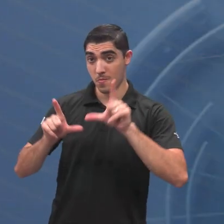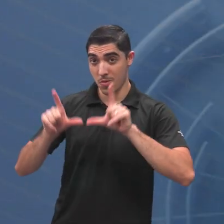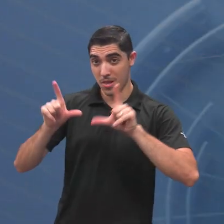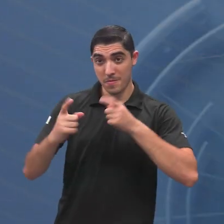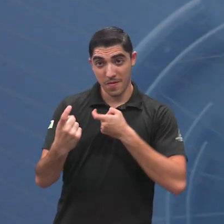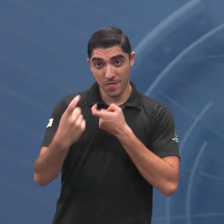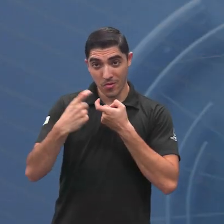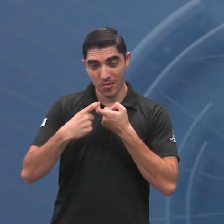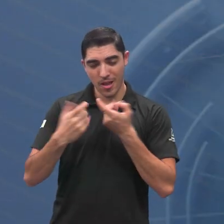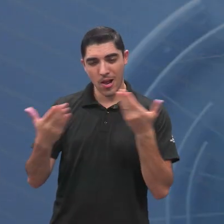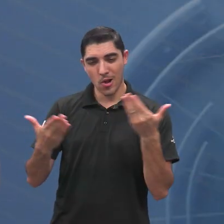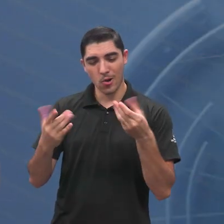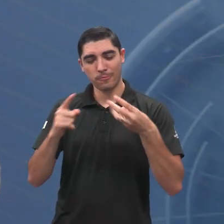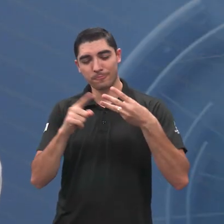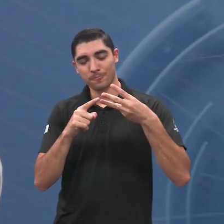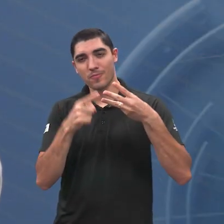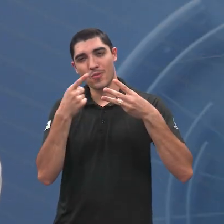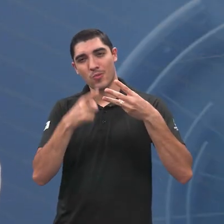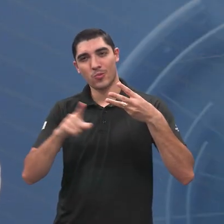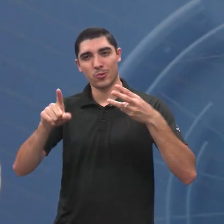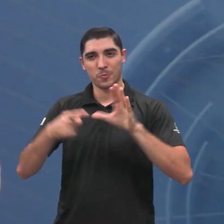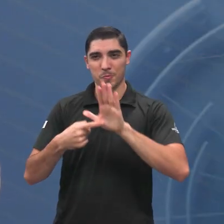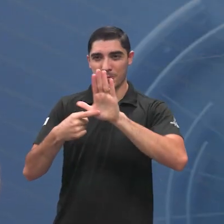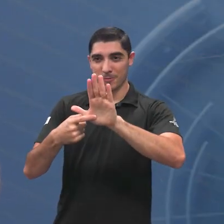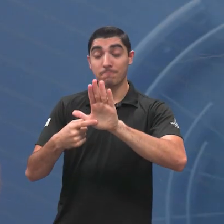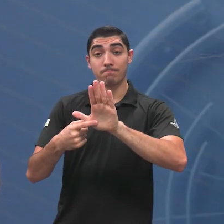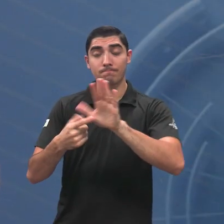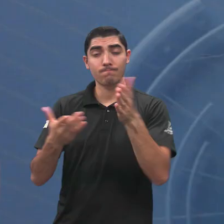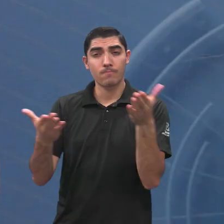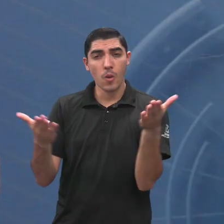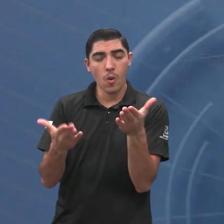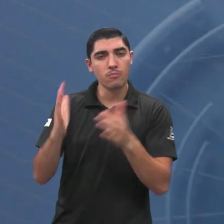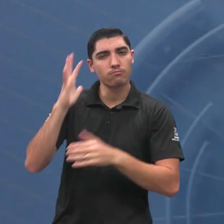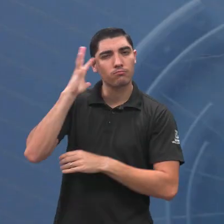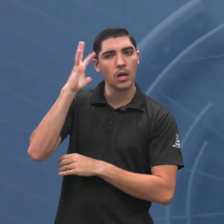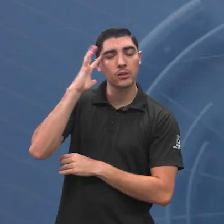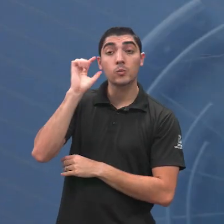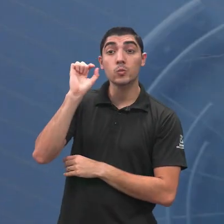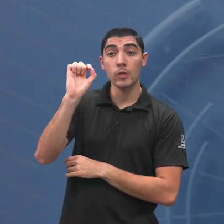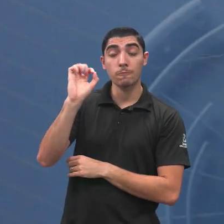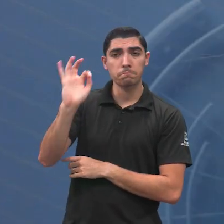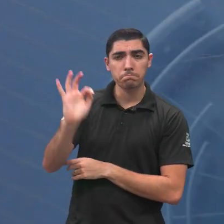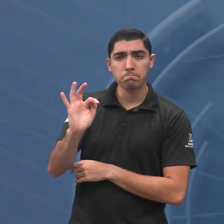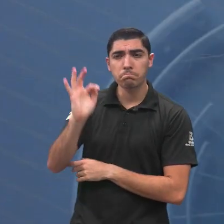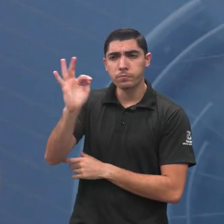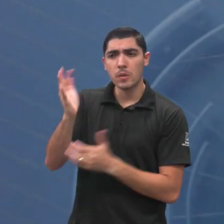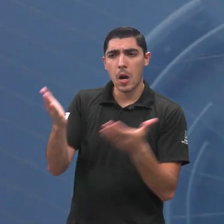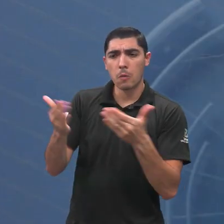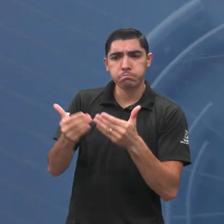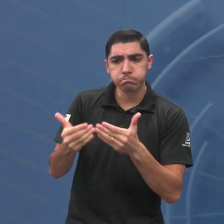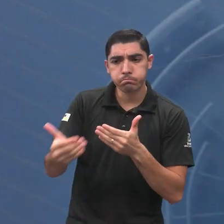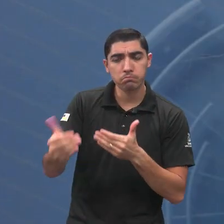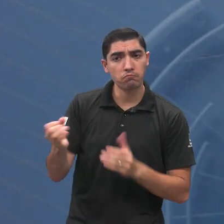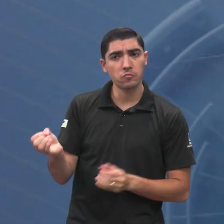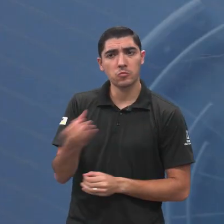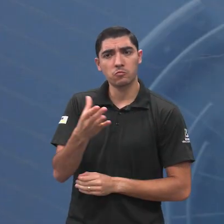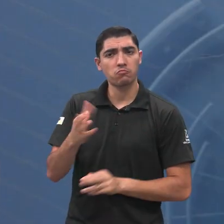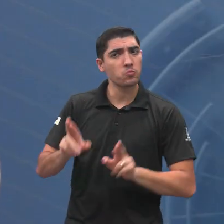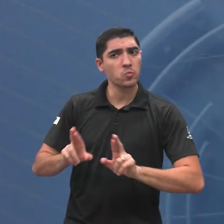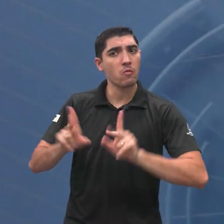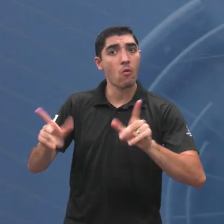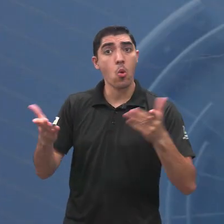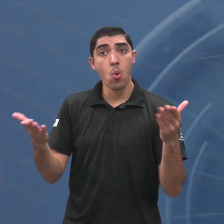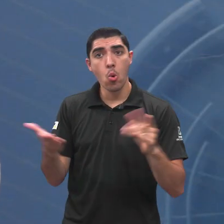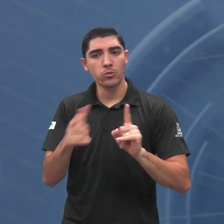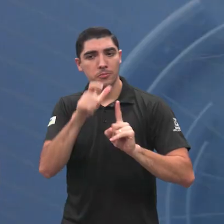Estamos de volta para o nosso último bloco e agora a gente quer olhar para frente, falar sobre o que significa ser um pai